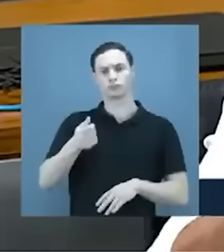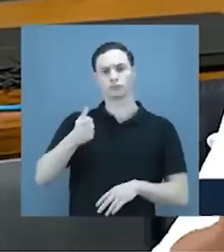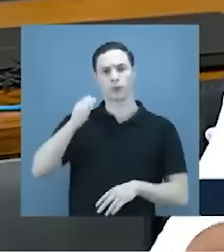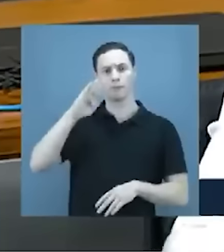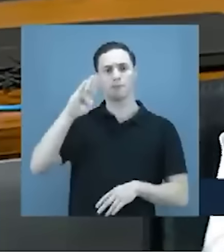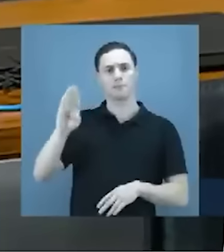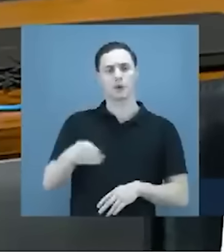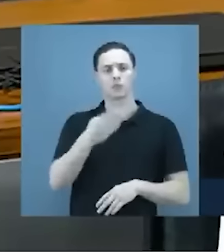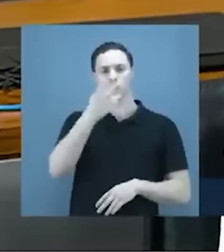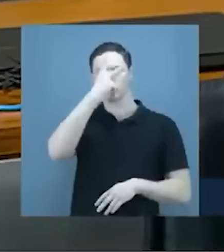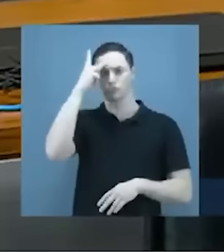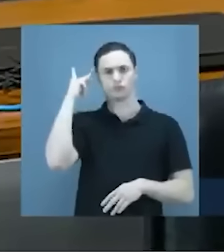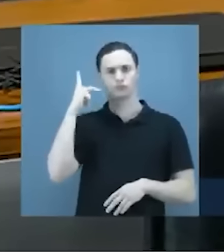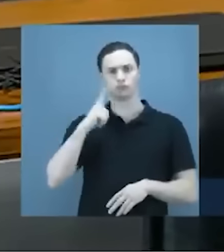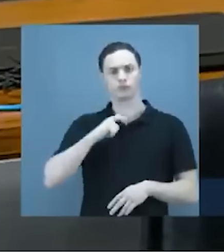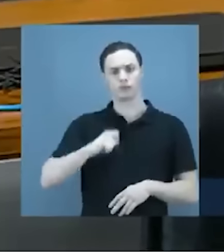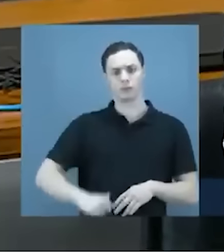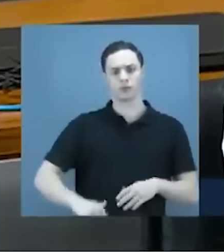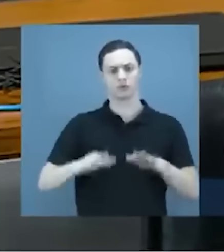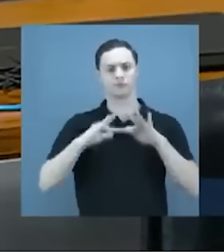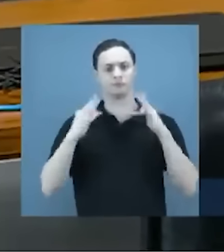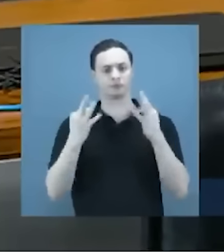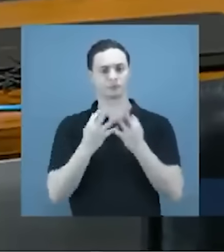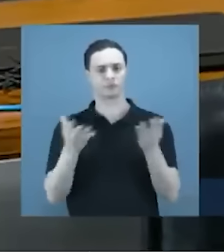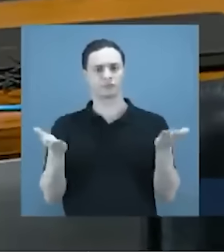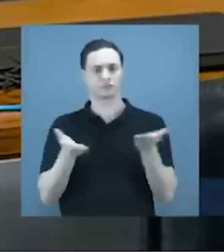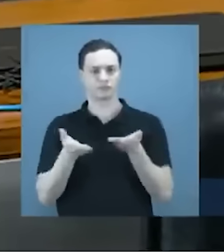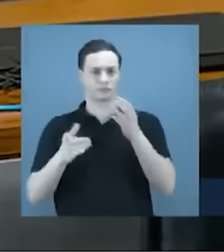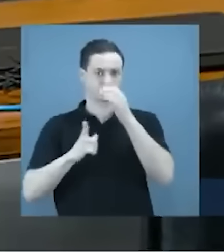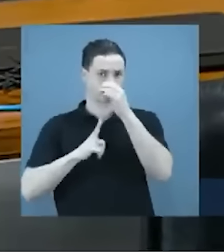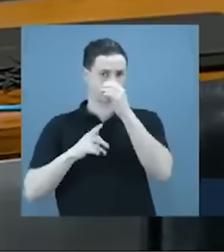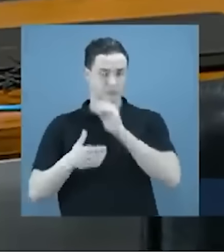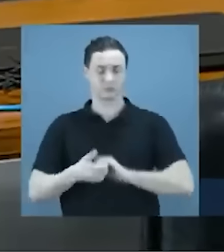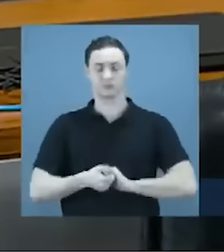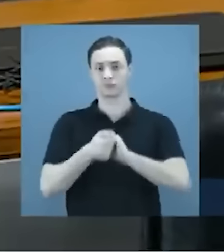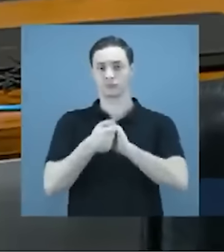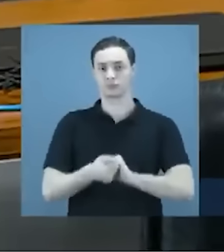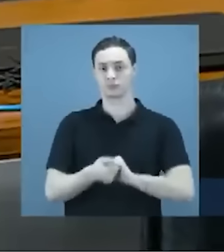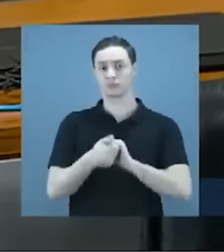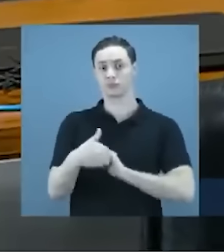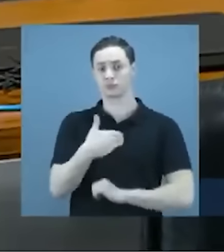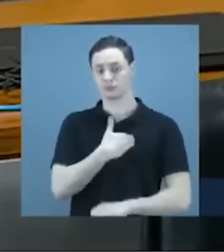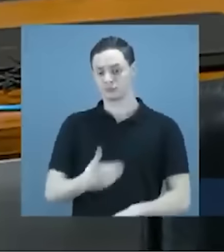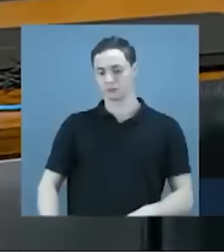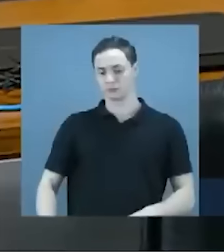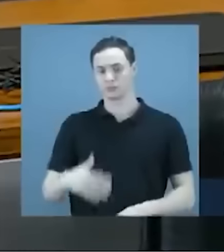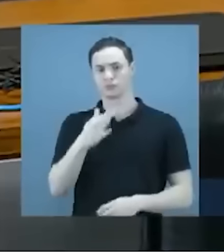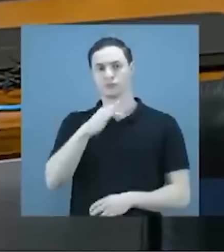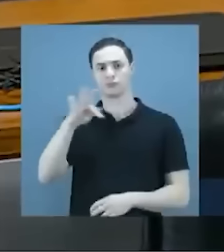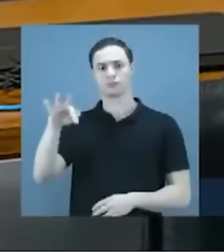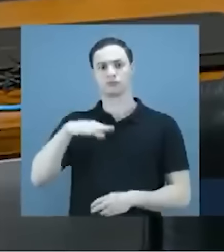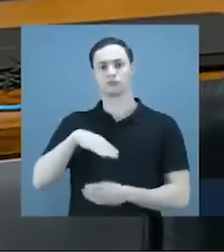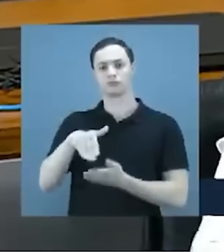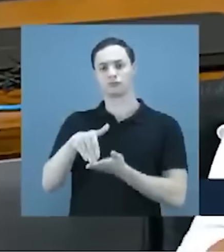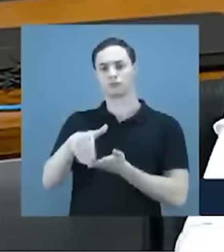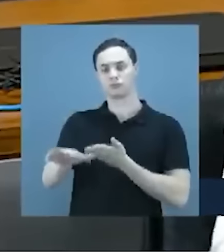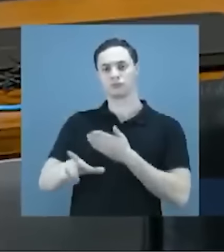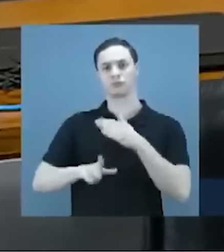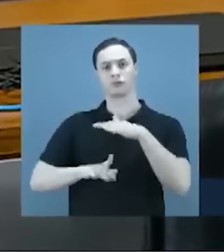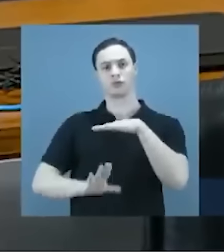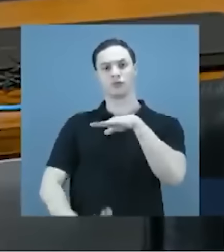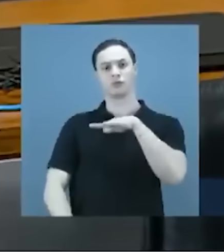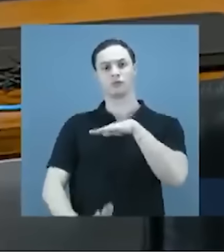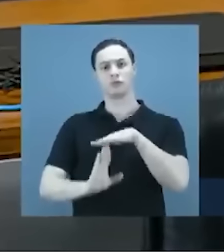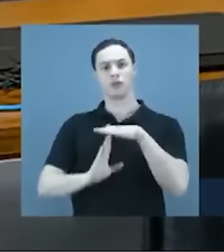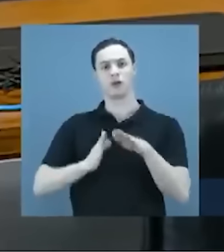pessoas com bolsa família e aqui vem os meus cumprimentos ao governo federal por banir por limitar o acesso desse